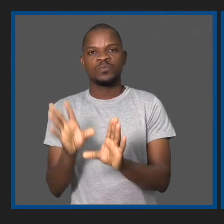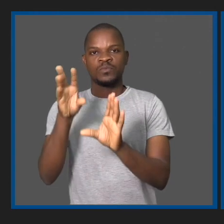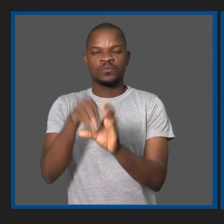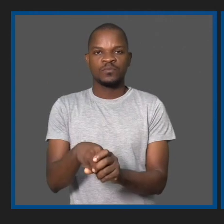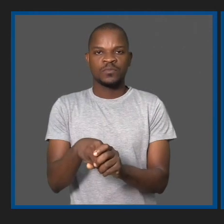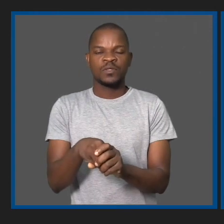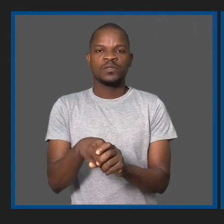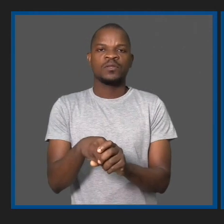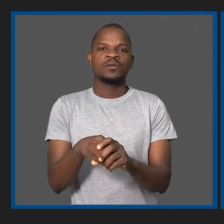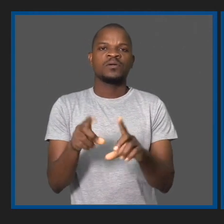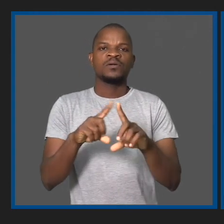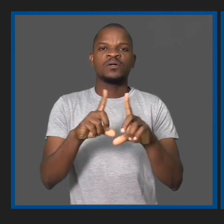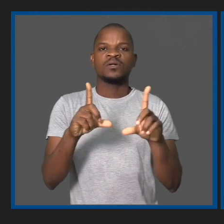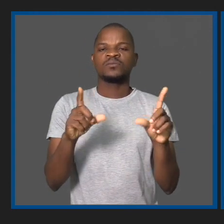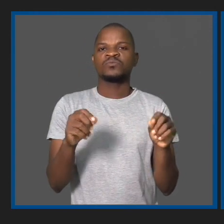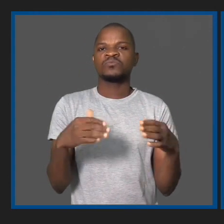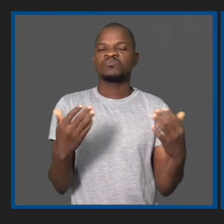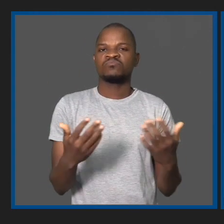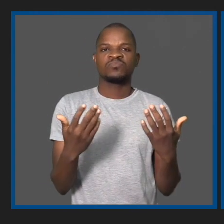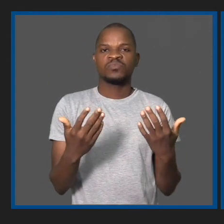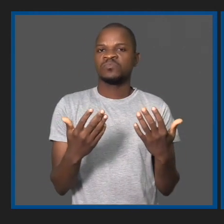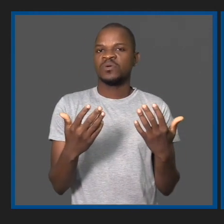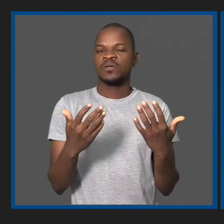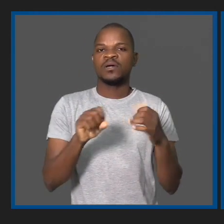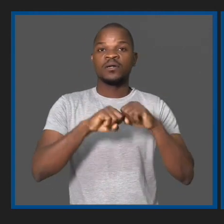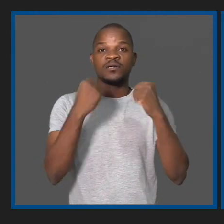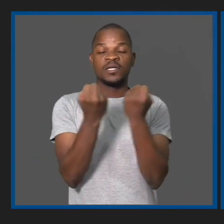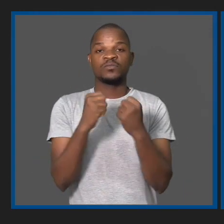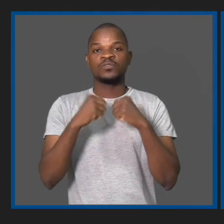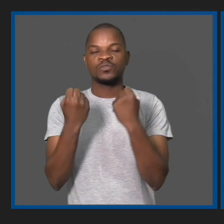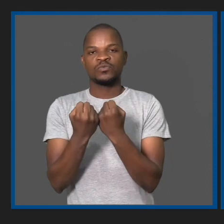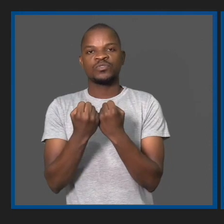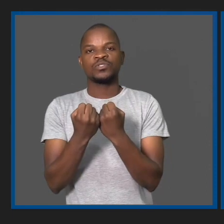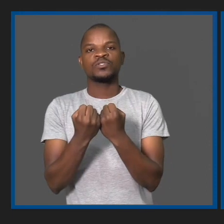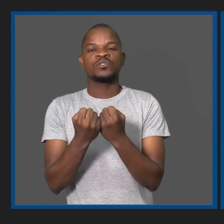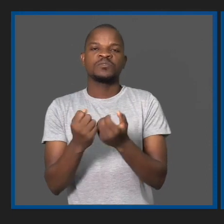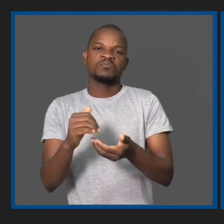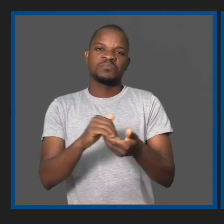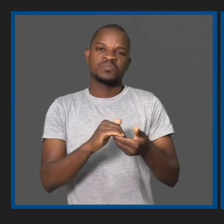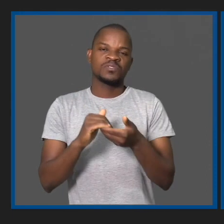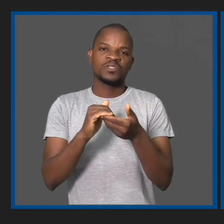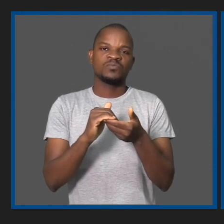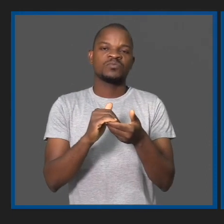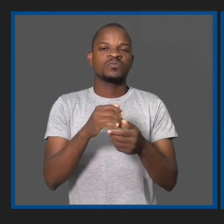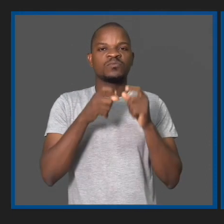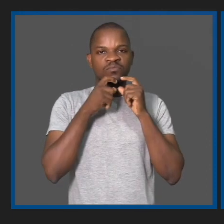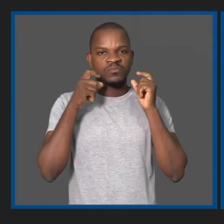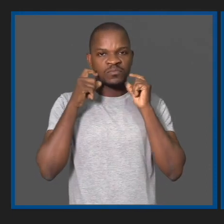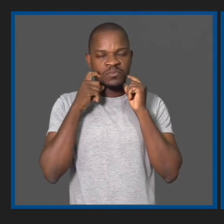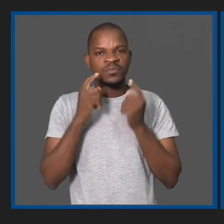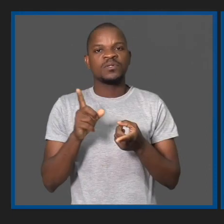encontrar abertura e acompanhamento por parte dos nossos parceiros